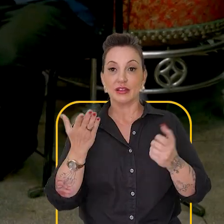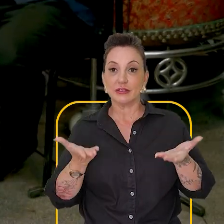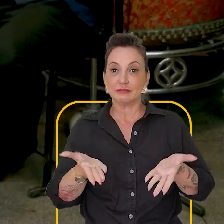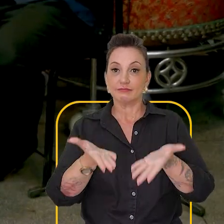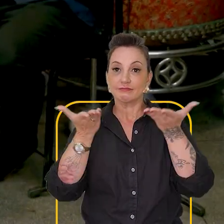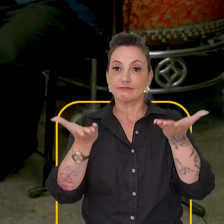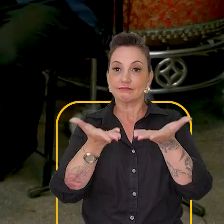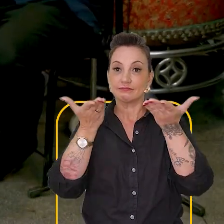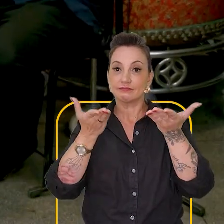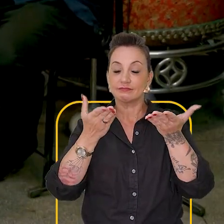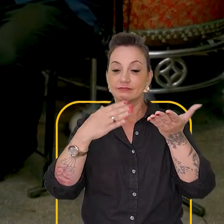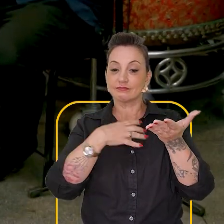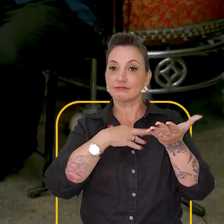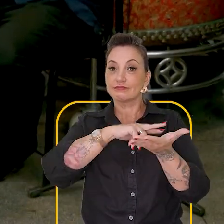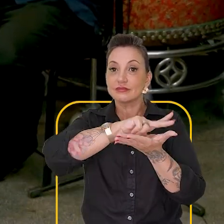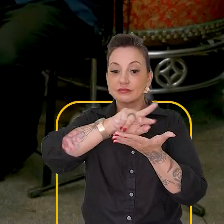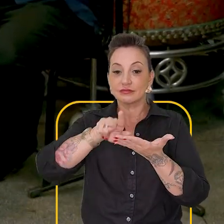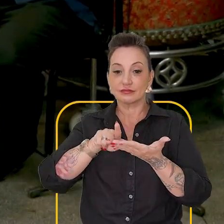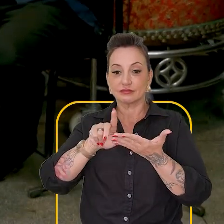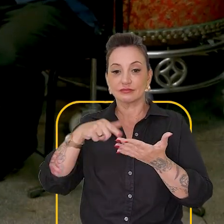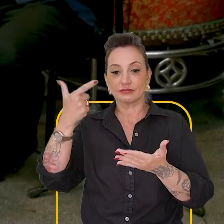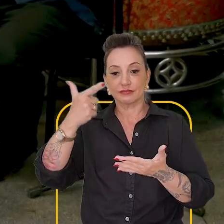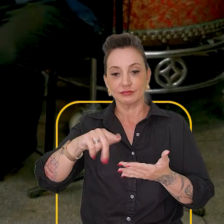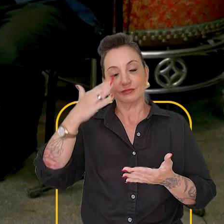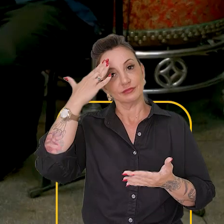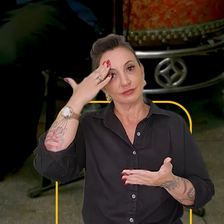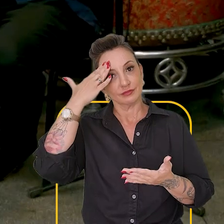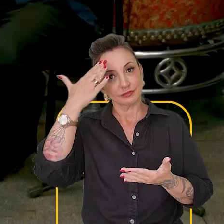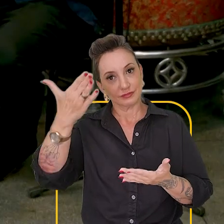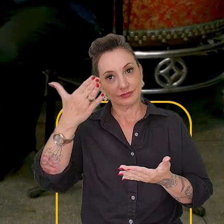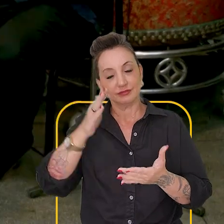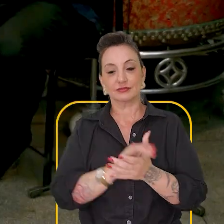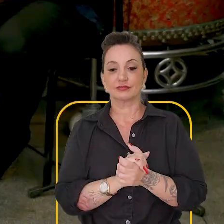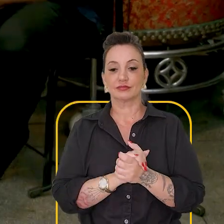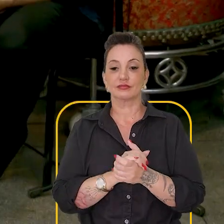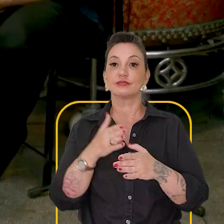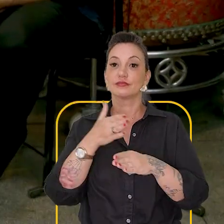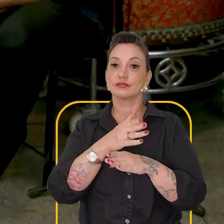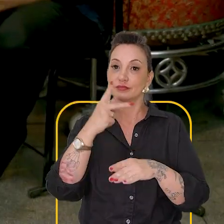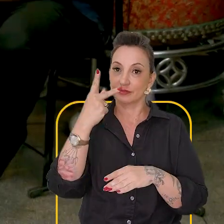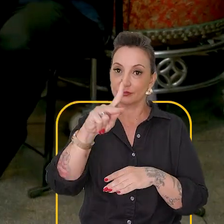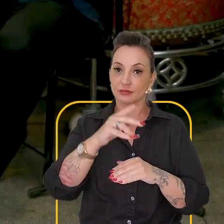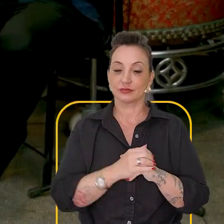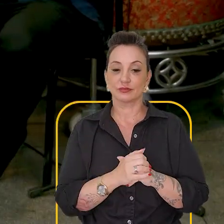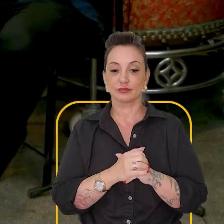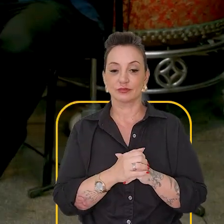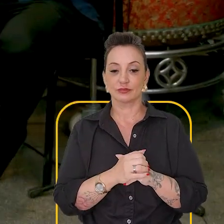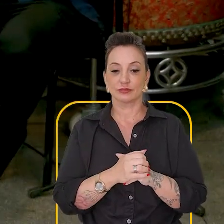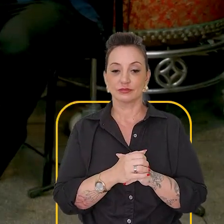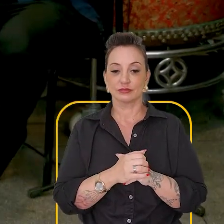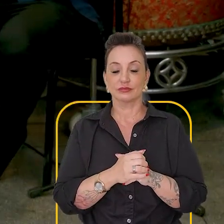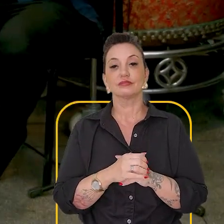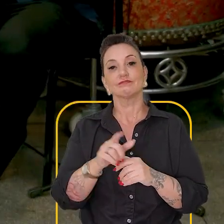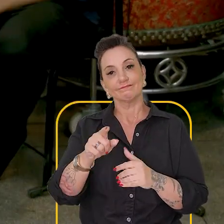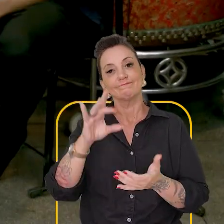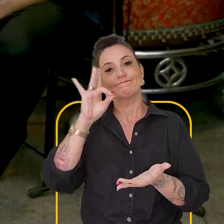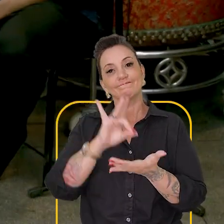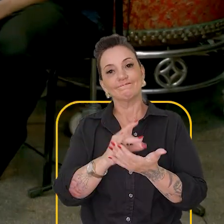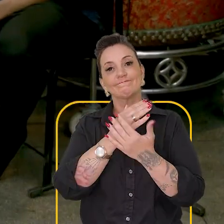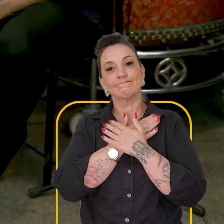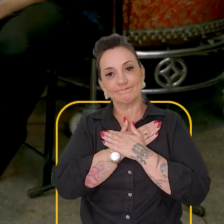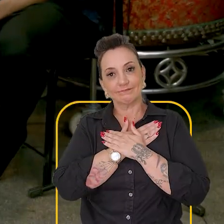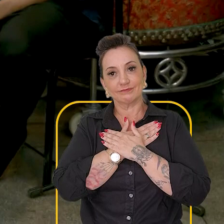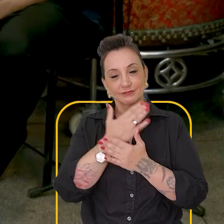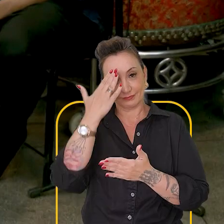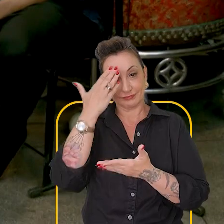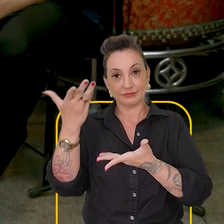meu estilo não só do estilo dele mas fez muito em prol do kungu de maneira geral então mais uma vez sifu muito obrigado pela sua